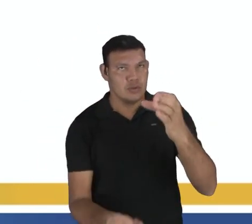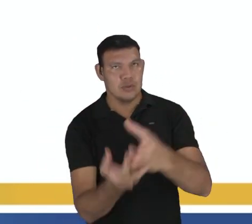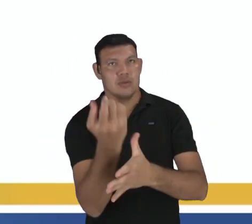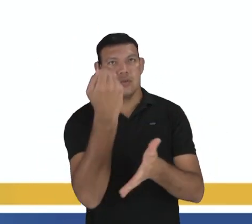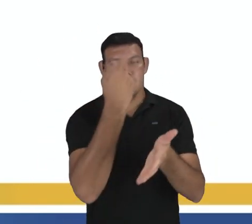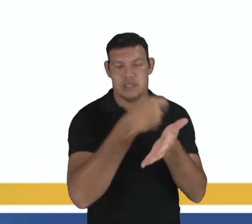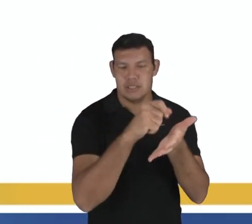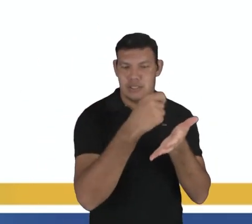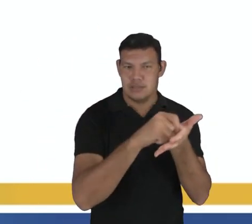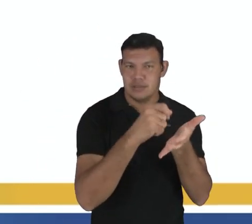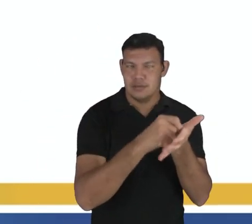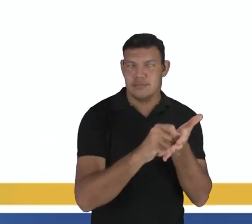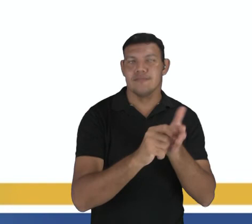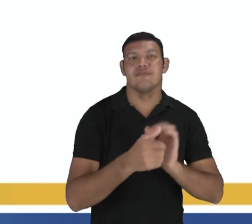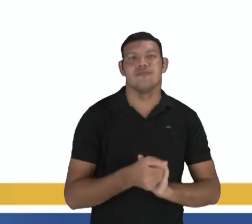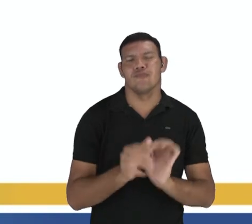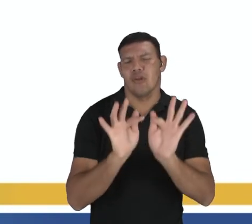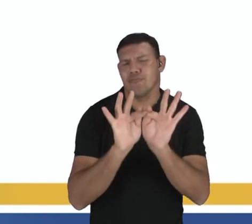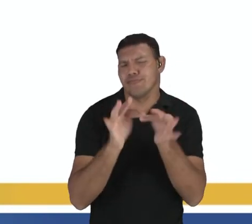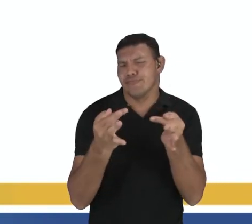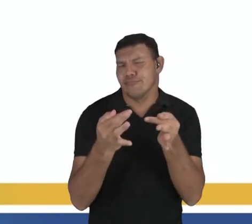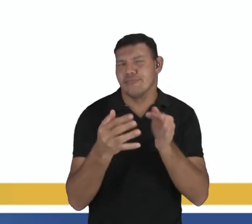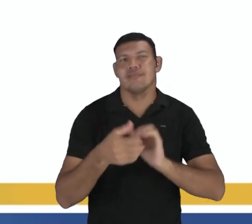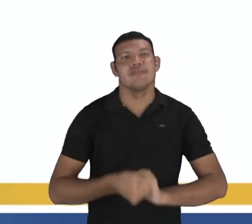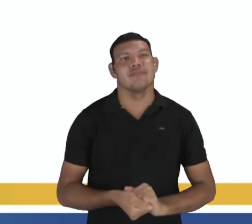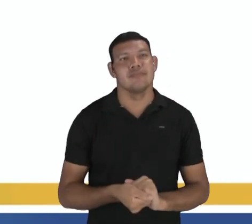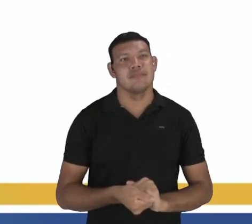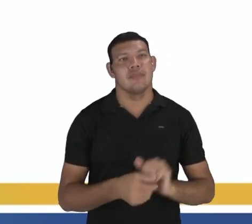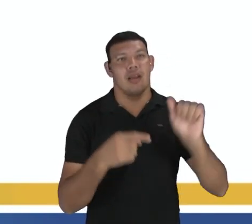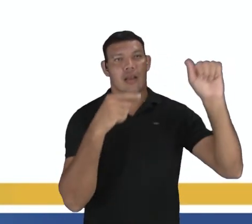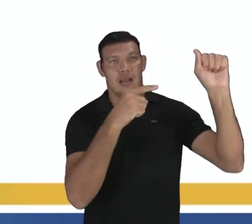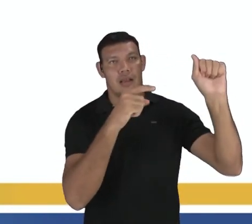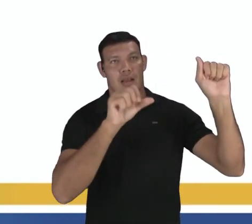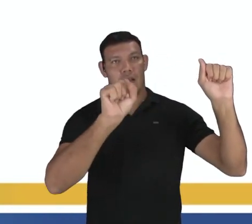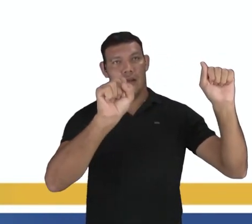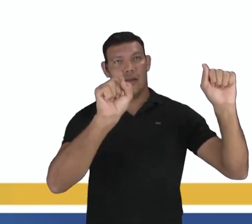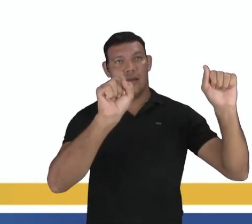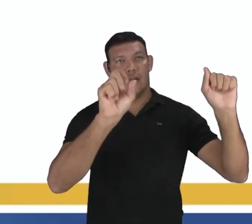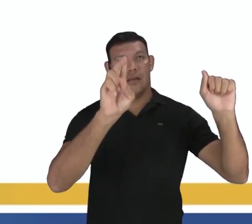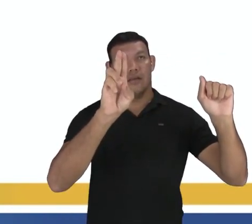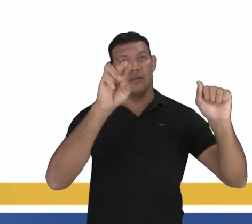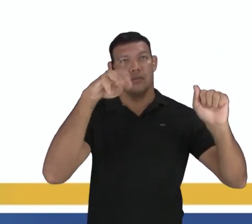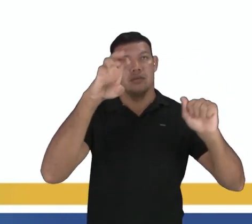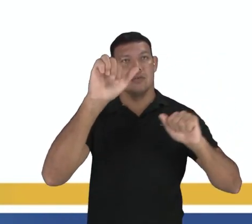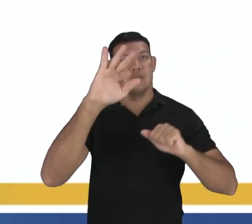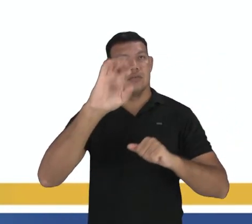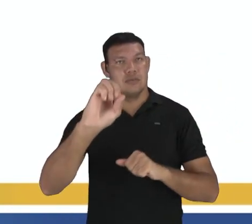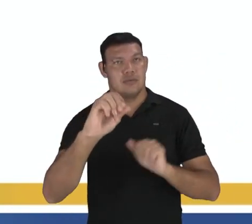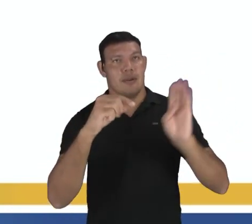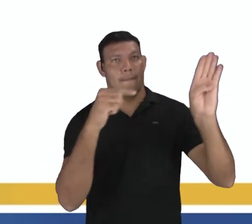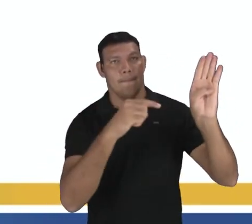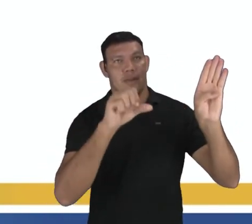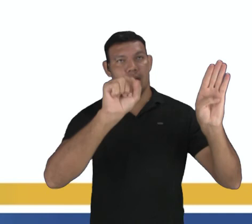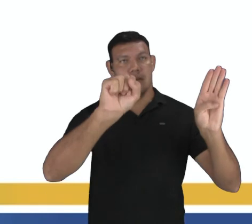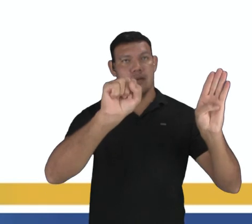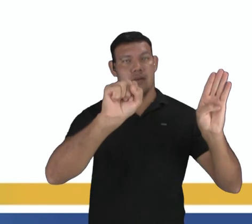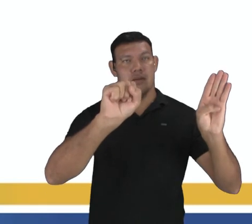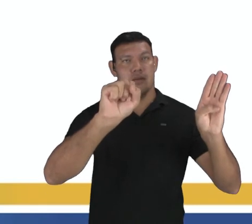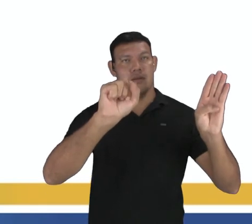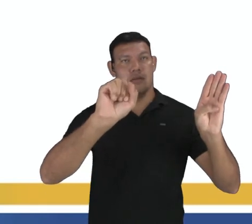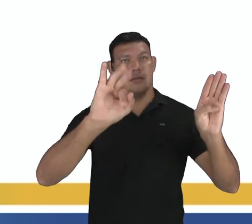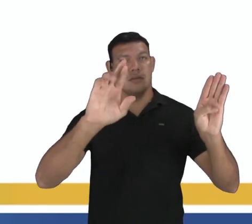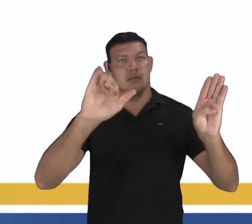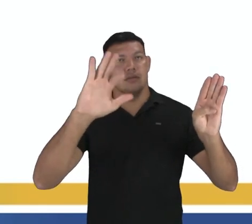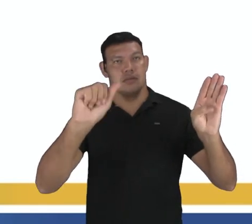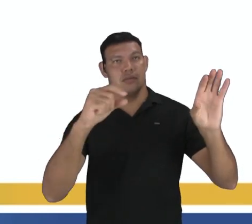cuneiforme, né? Bem simples, pessoal, vamos lá. A, os sumérios, B, assírios, C, caldeus, D,